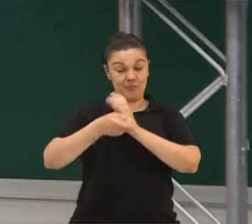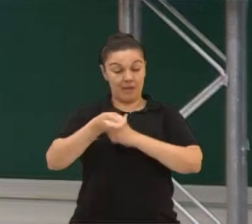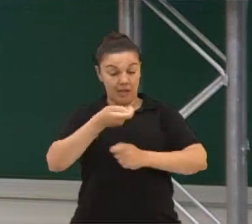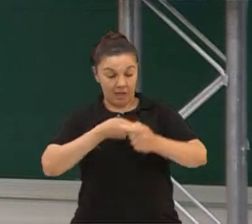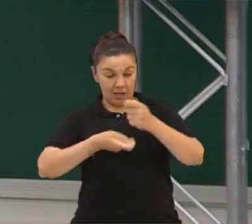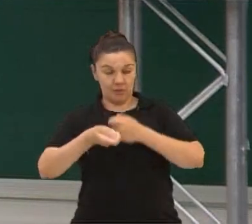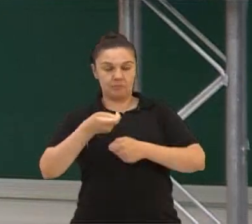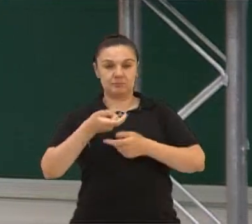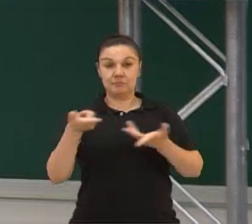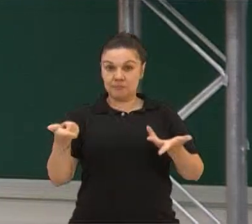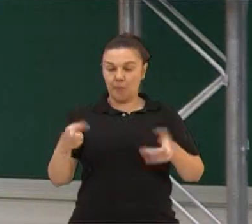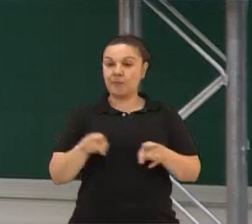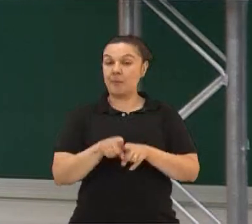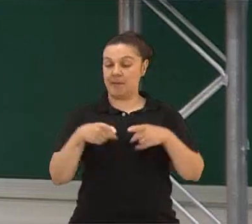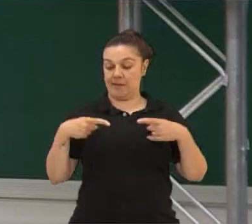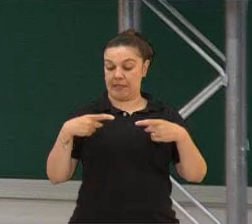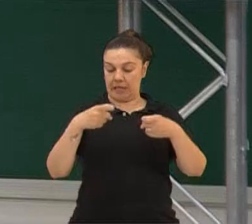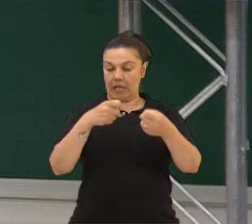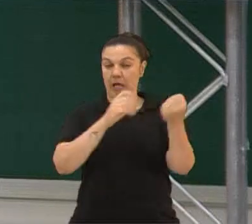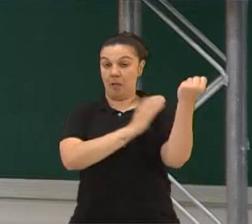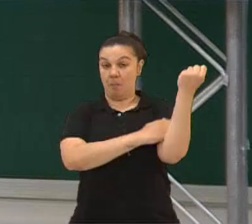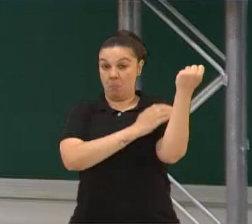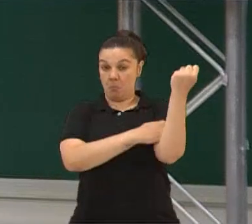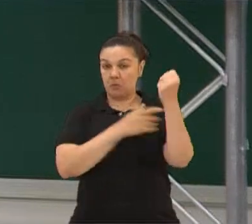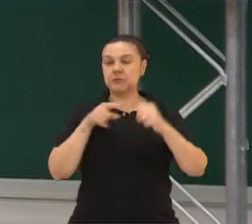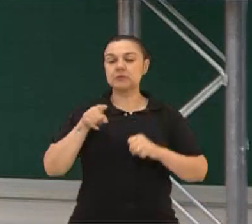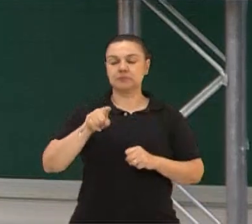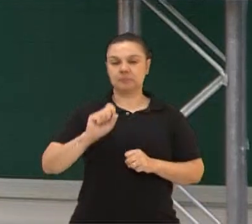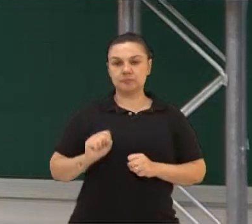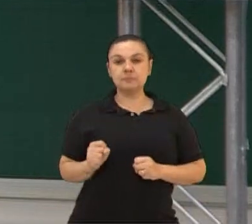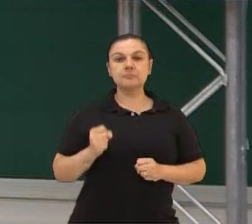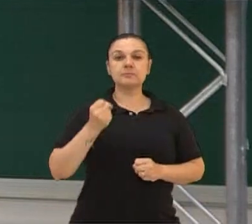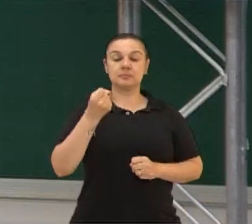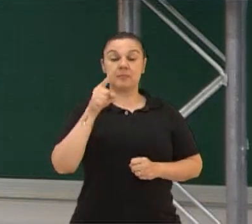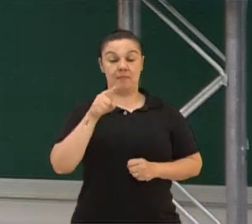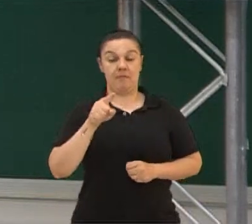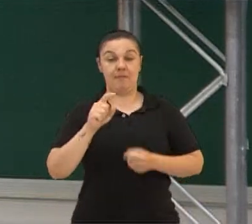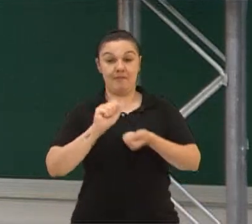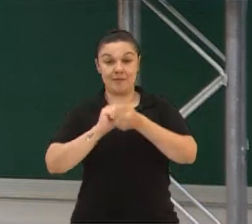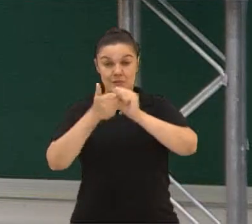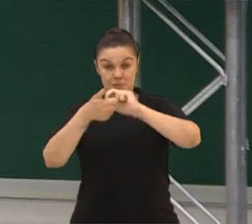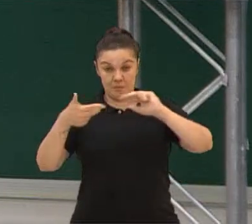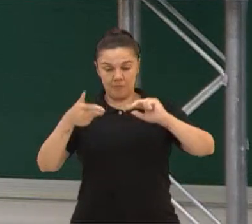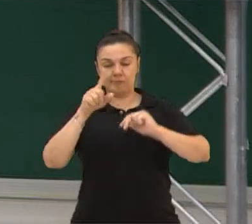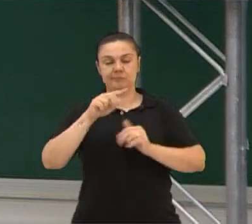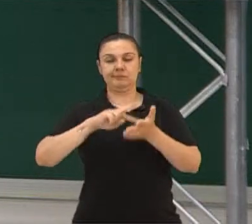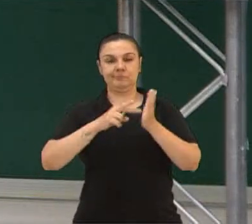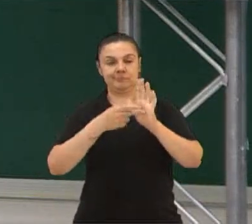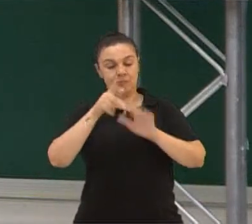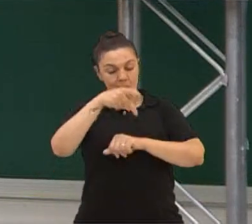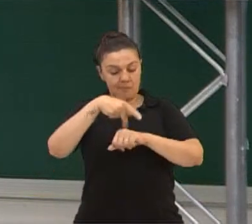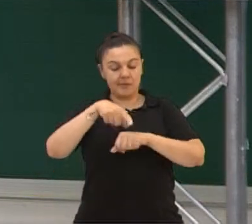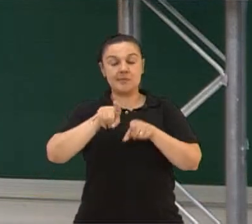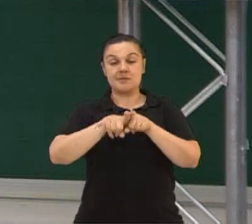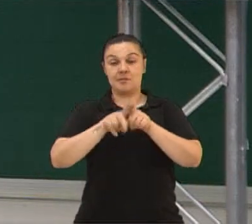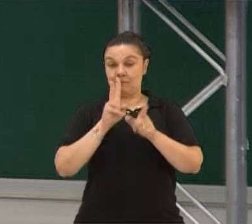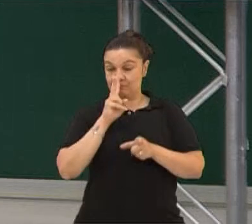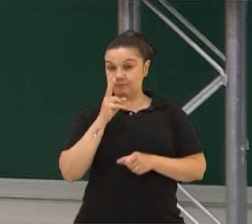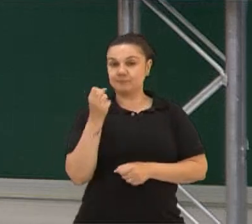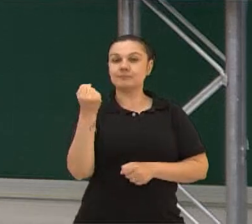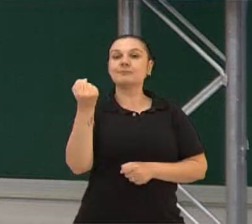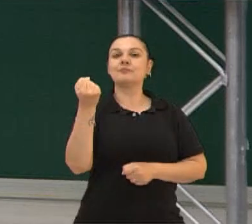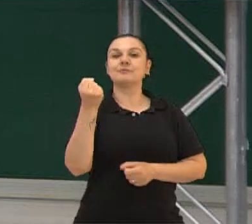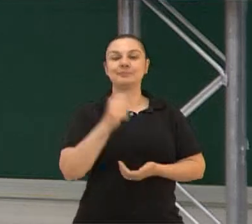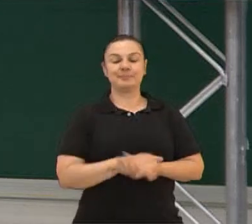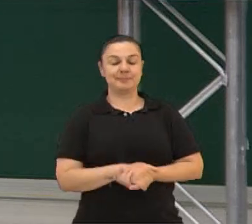força bélica. Então, mostrar força, mostrar resultado nos esportes significava que o país era grande, que o país